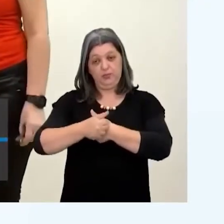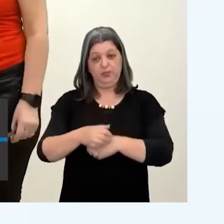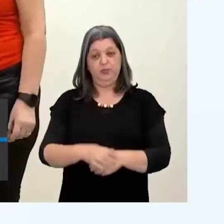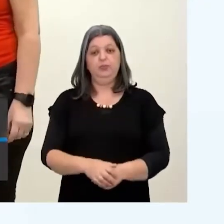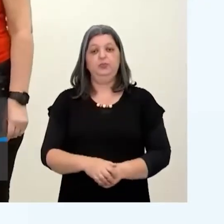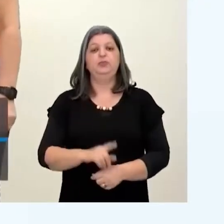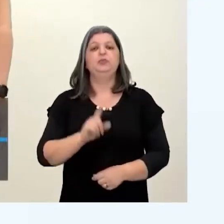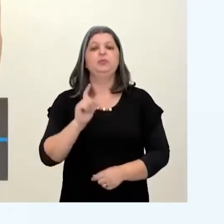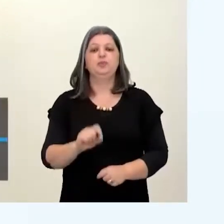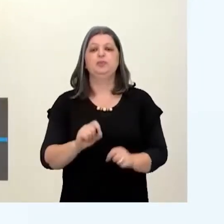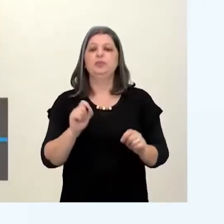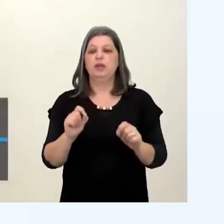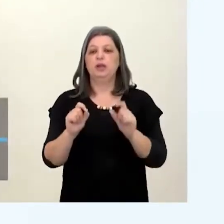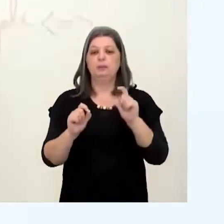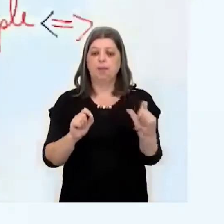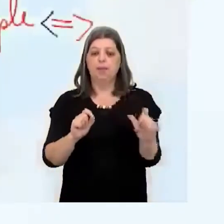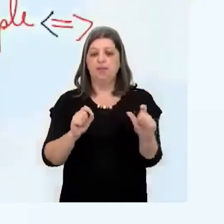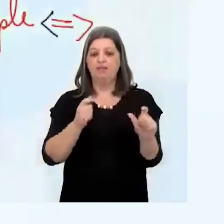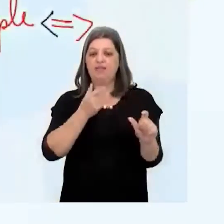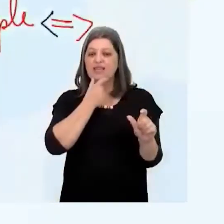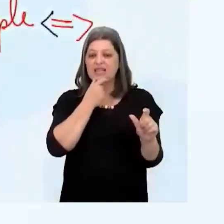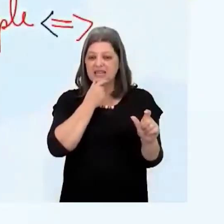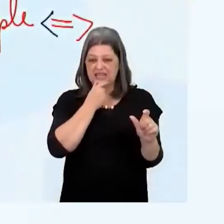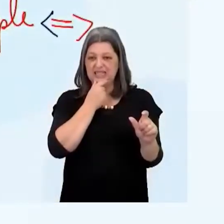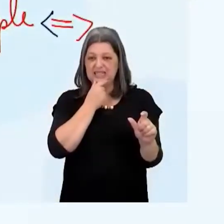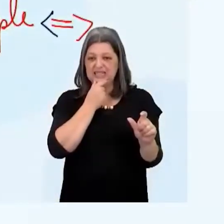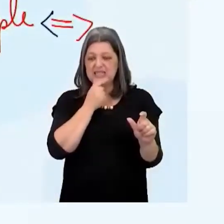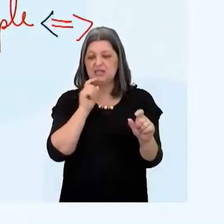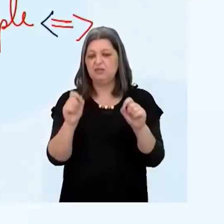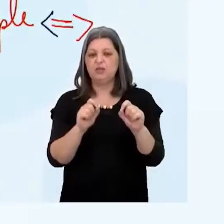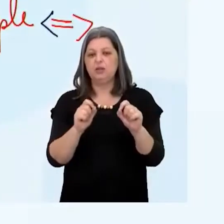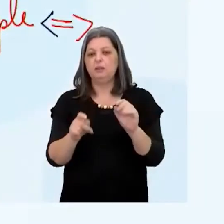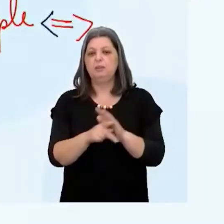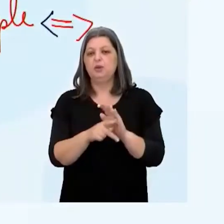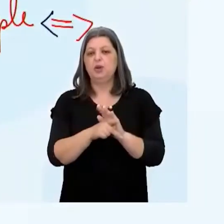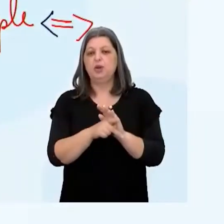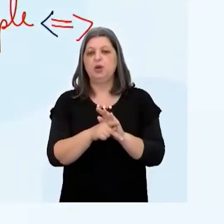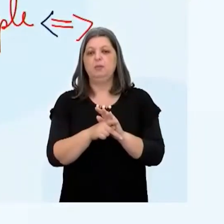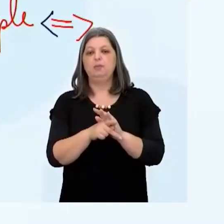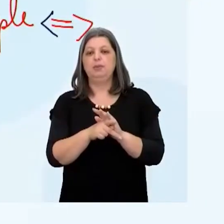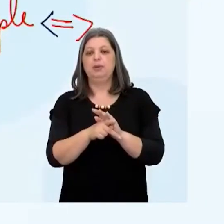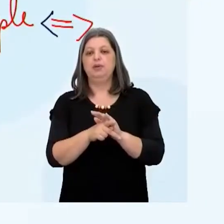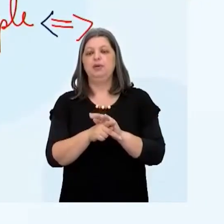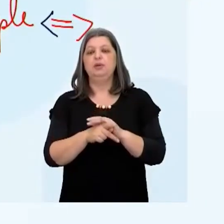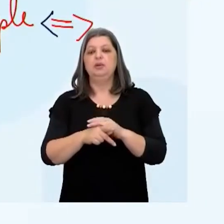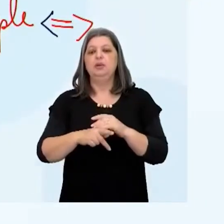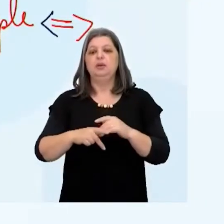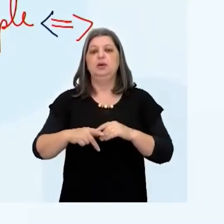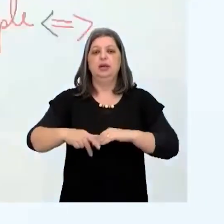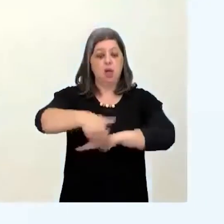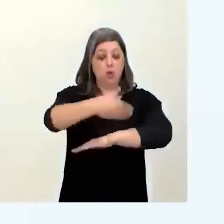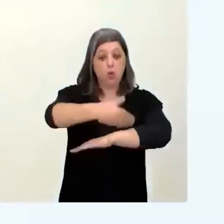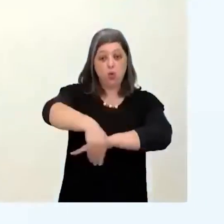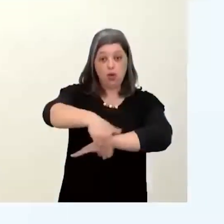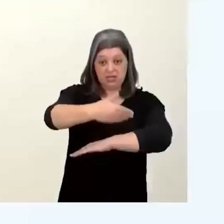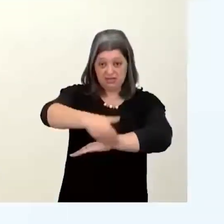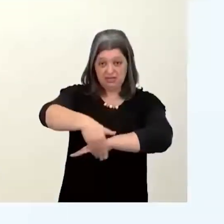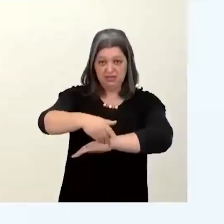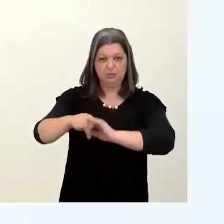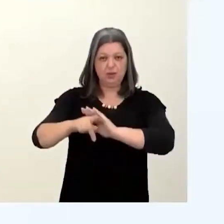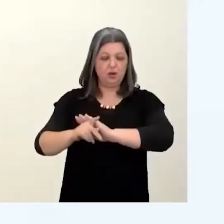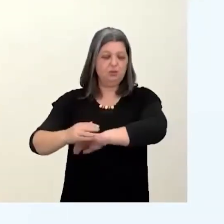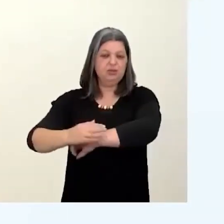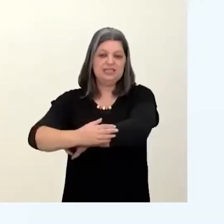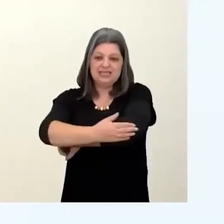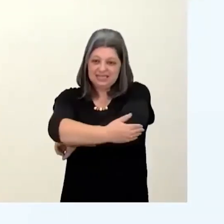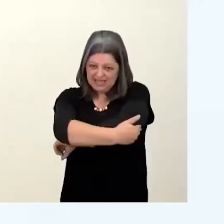E Square, né, eu acho legal da gente falar, no hip hop vocês viram que eles falam de esquinas, né,